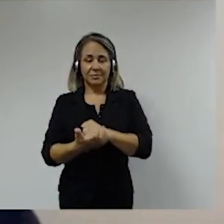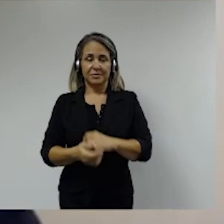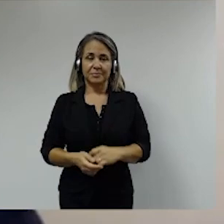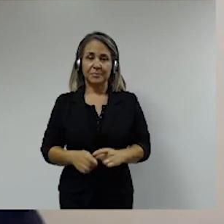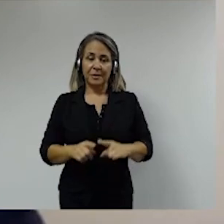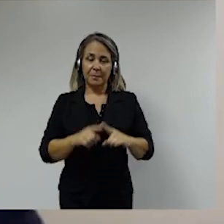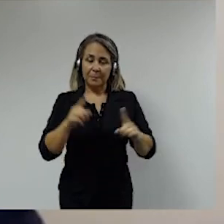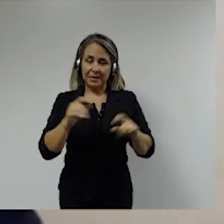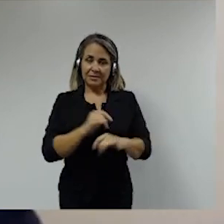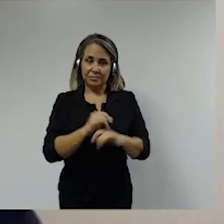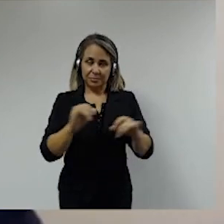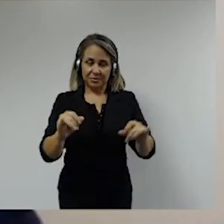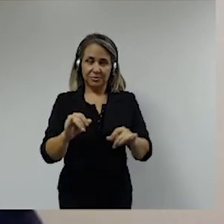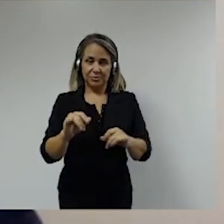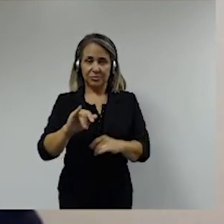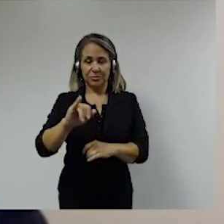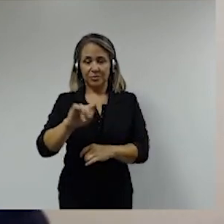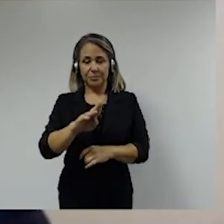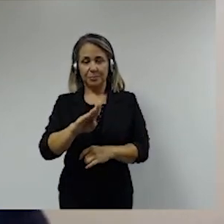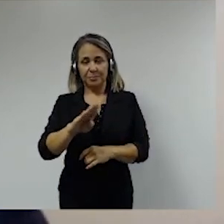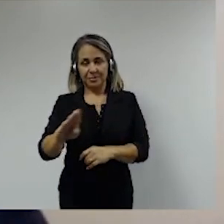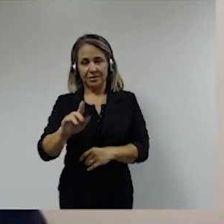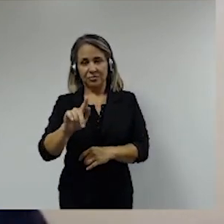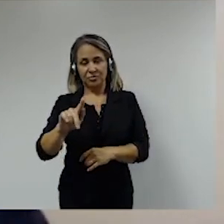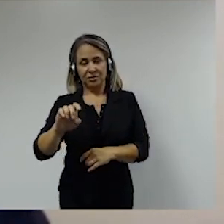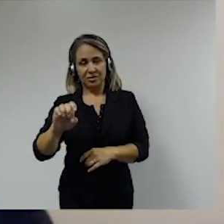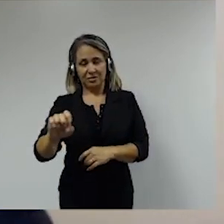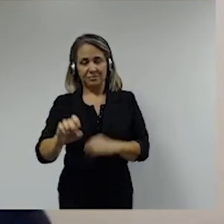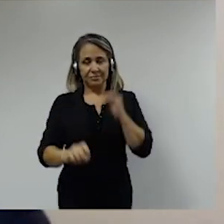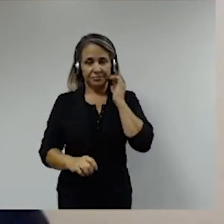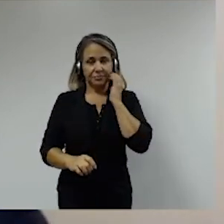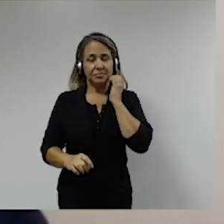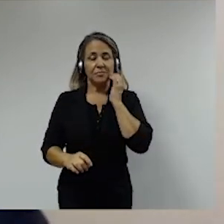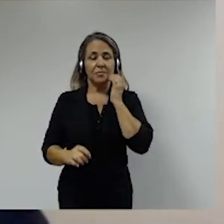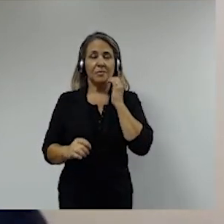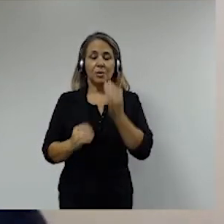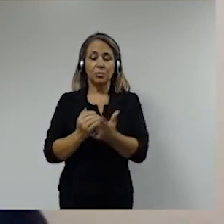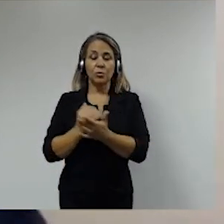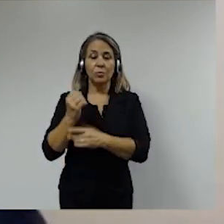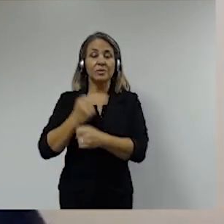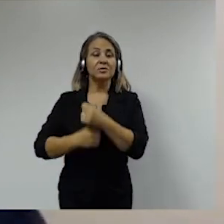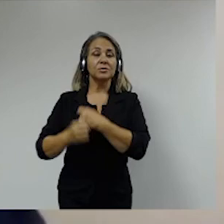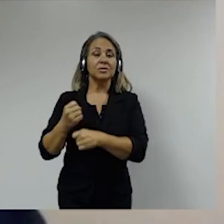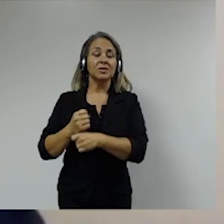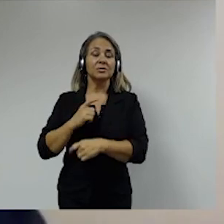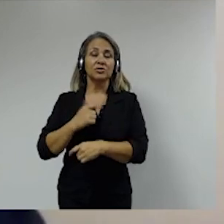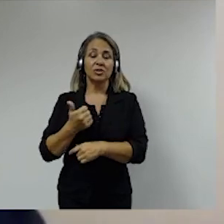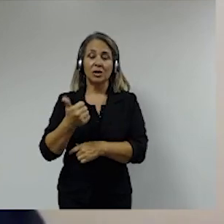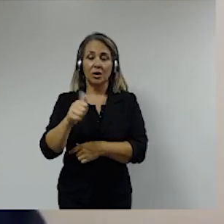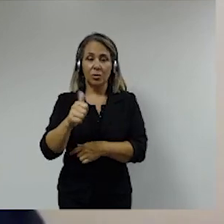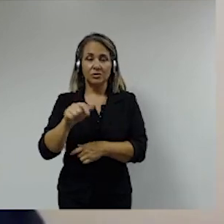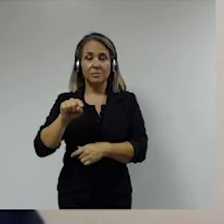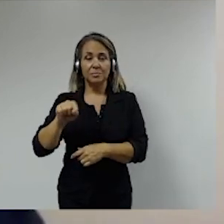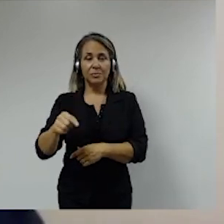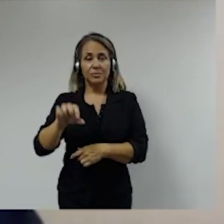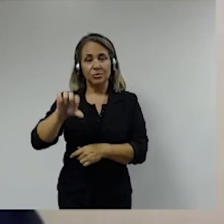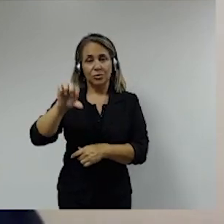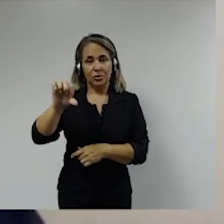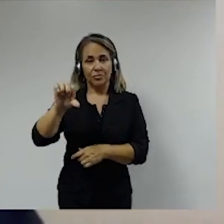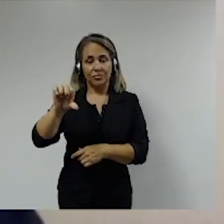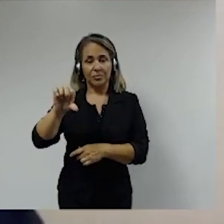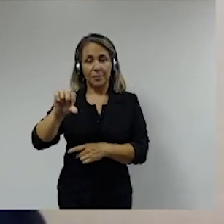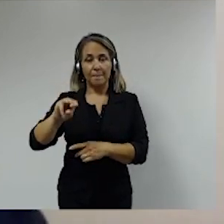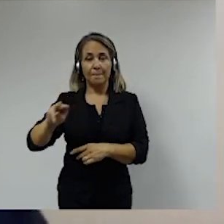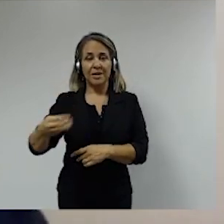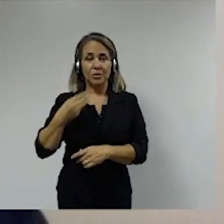Mais dados que o IBGE nos traz. No início do ano, nós tínhamos 11,9 milhões de